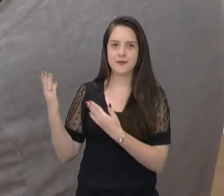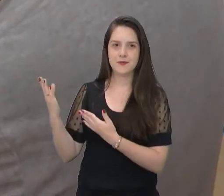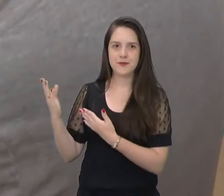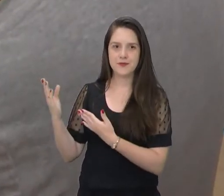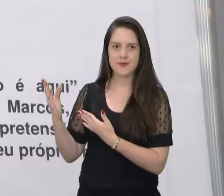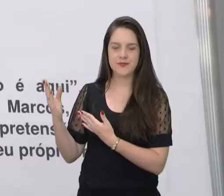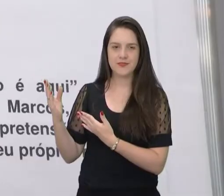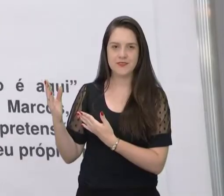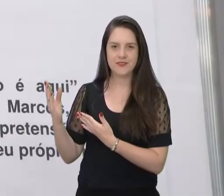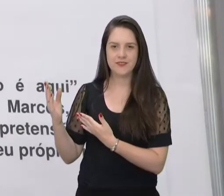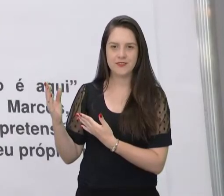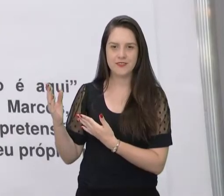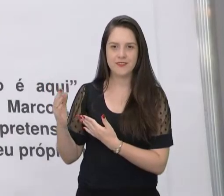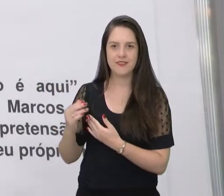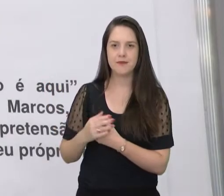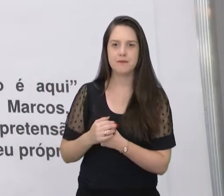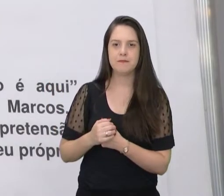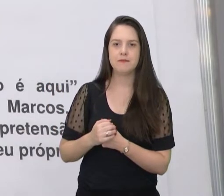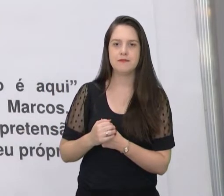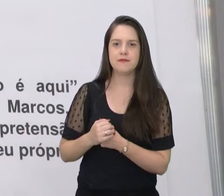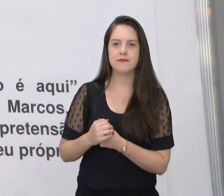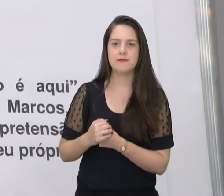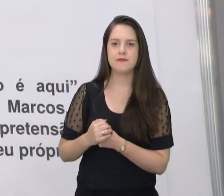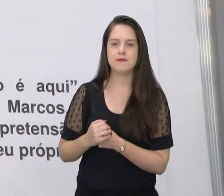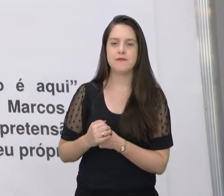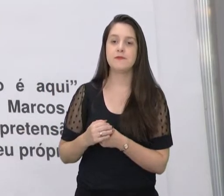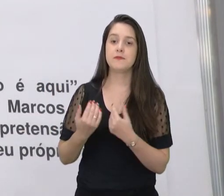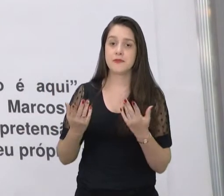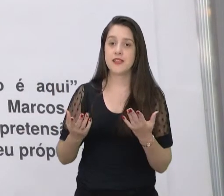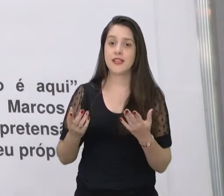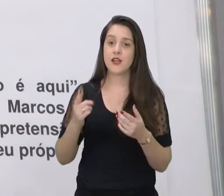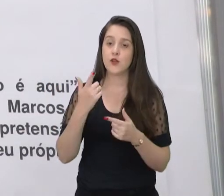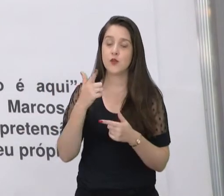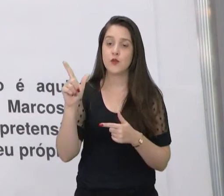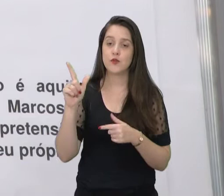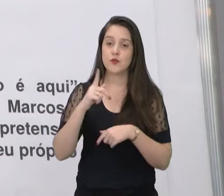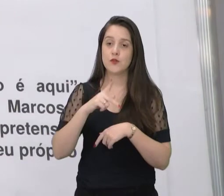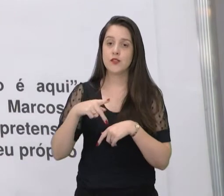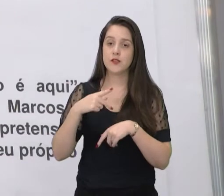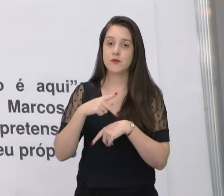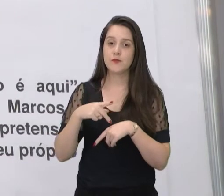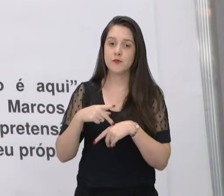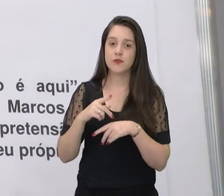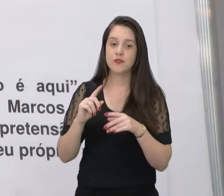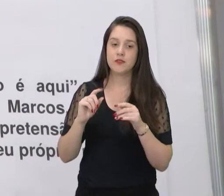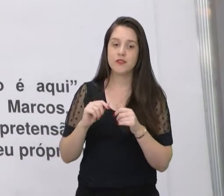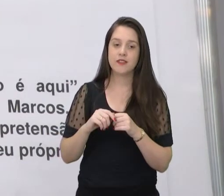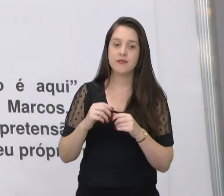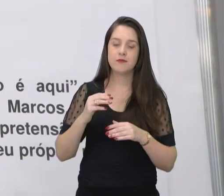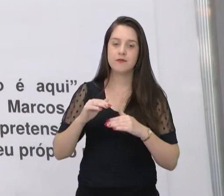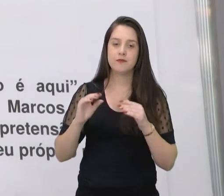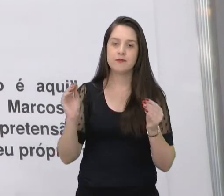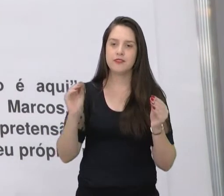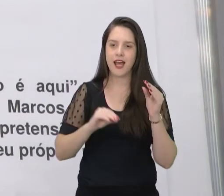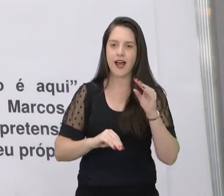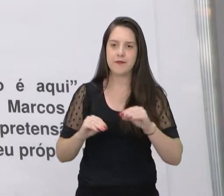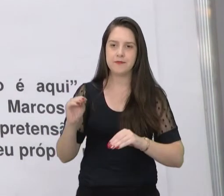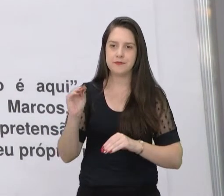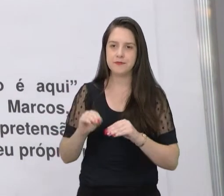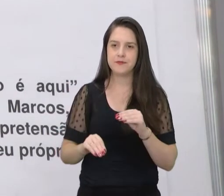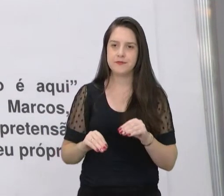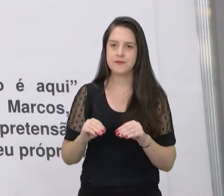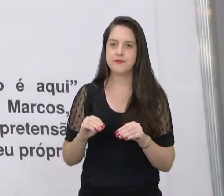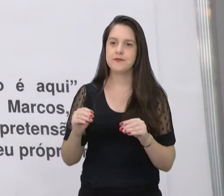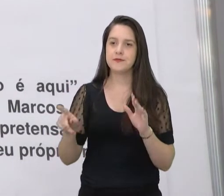foi um sonho Aham. idealizado por Marcos. Residente em outro país, com a pretensão de voltar ao Brasil e administrar